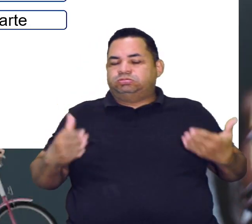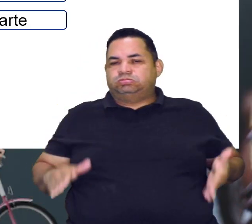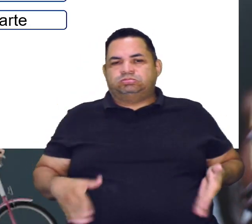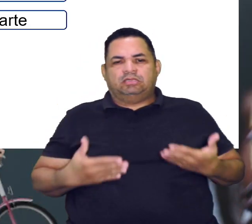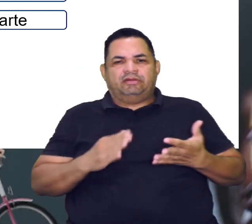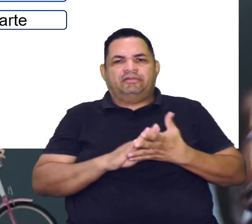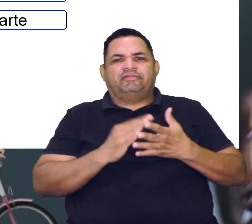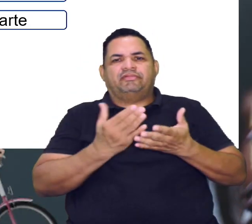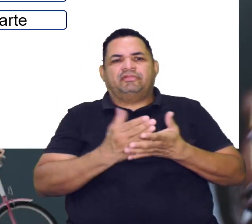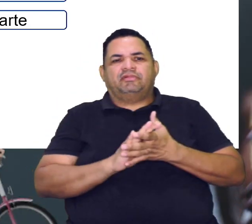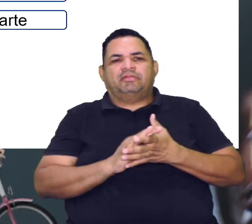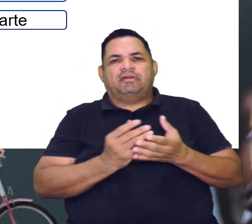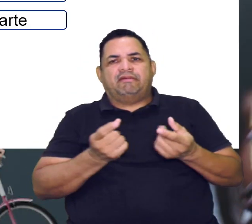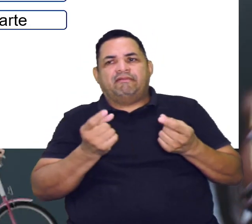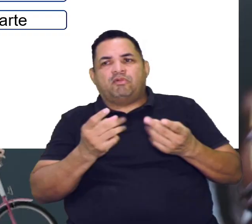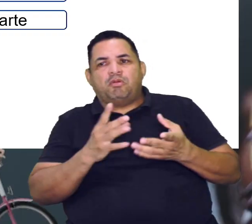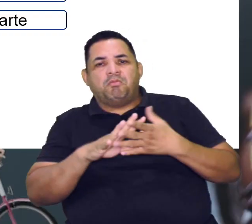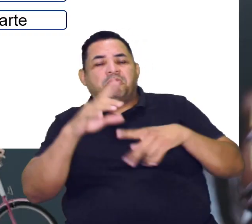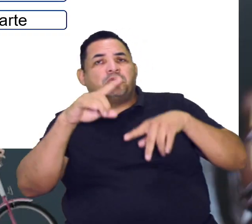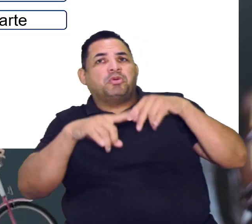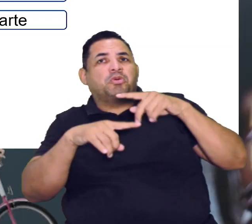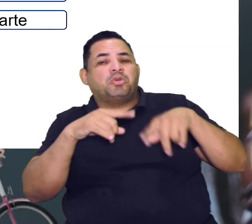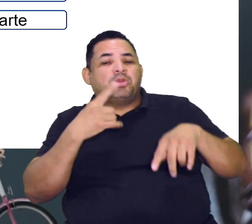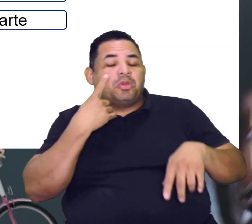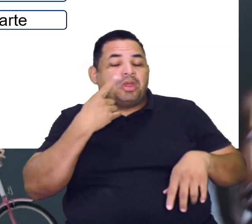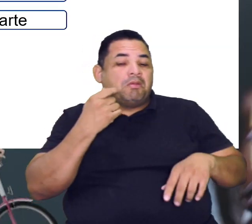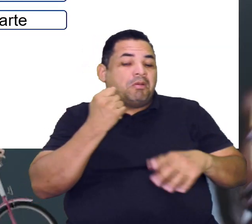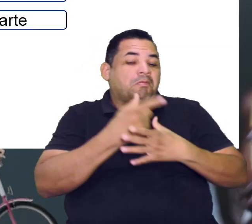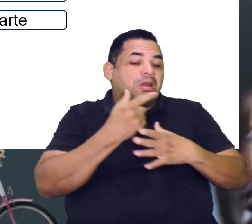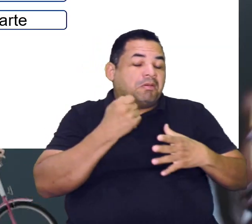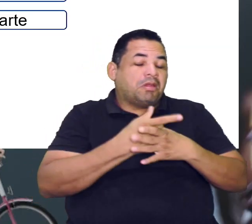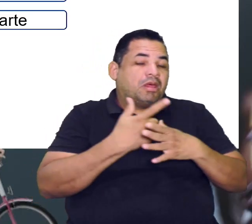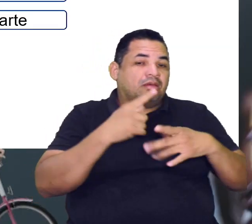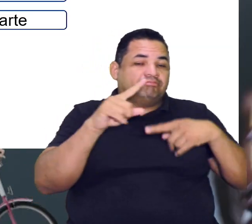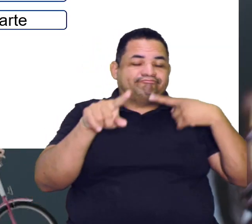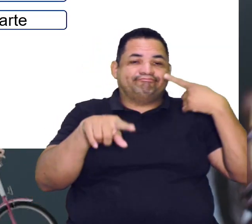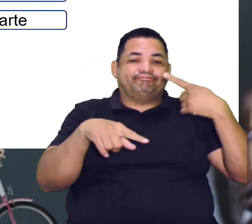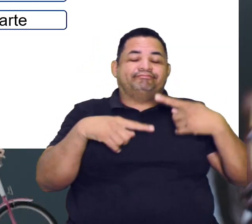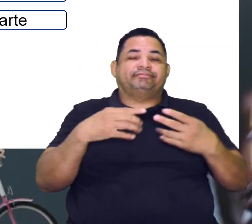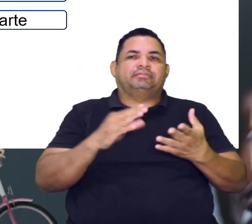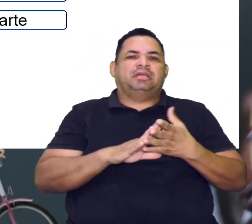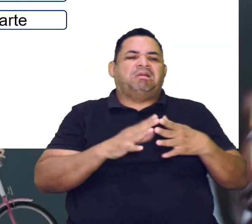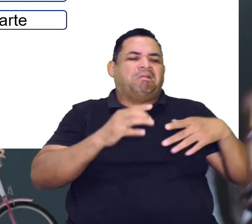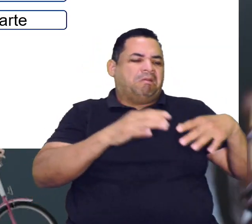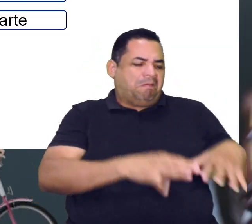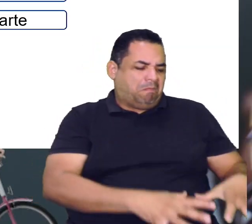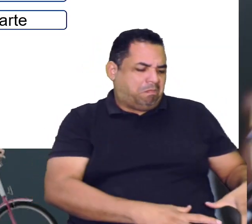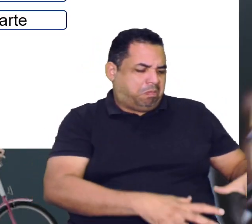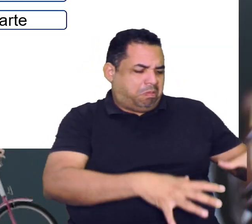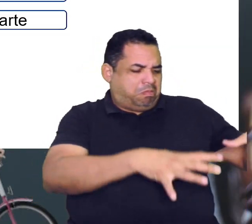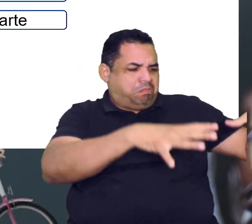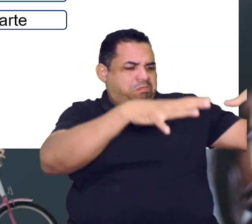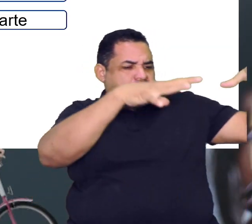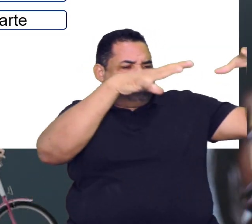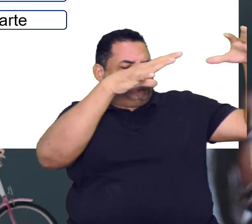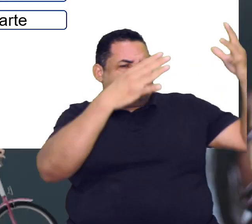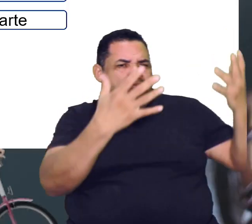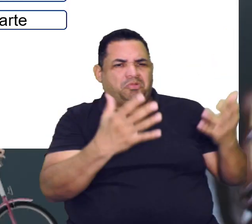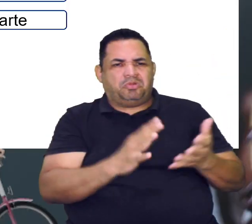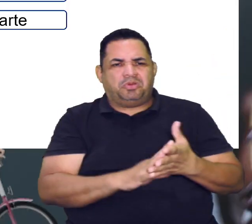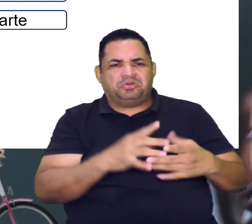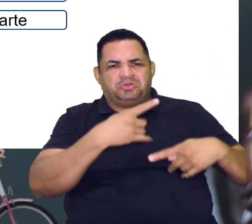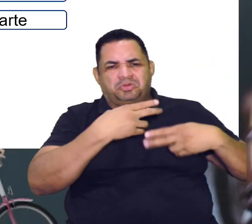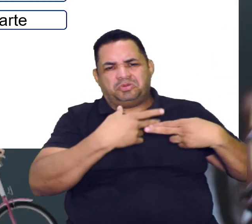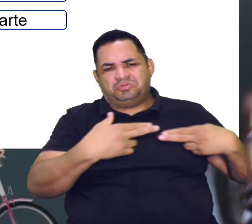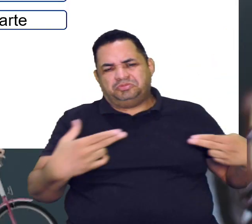né? Vê uma promoção aqui, uma promoção acolá, não, eu vou comprar, e aí depois se vê com aquele montoeiro, aquele volume